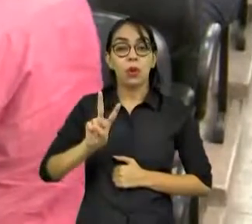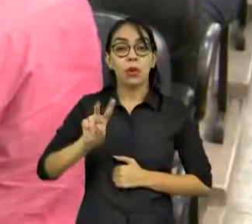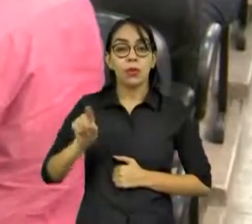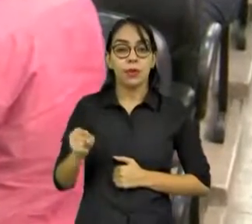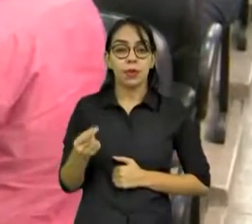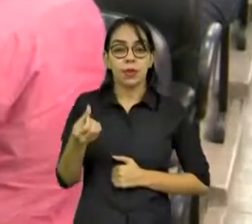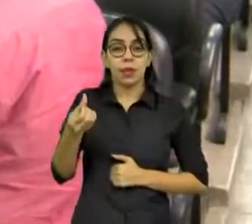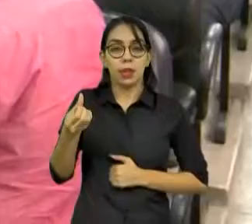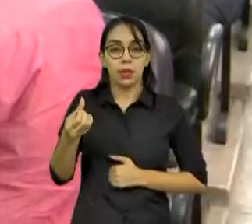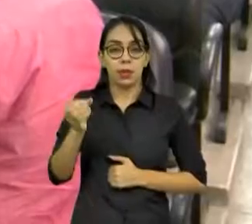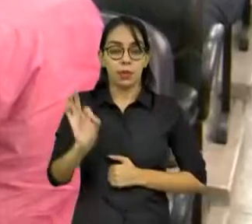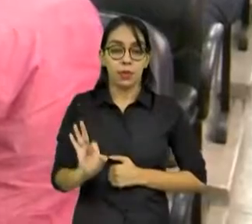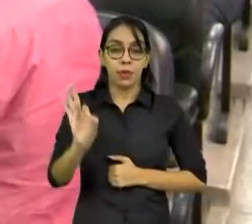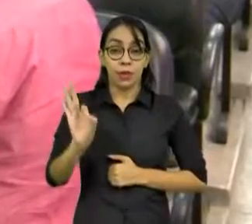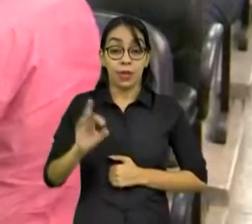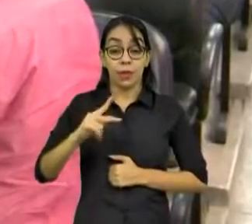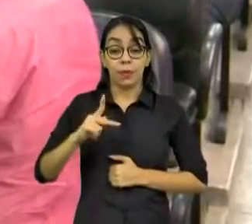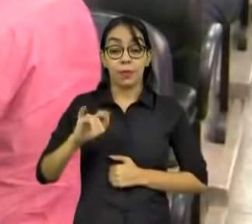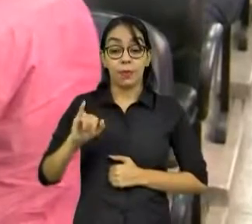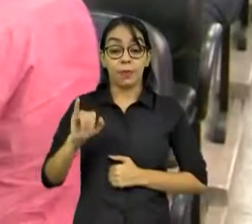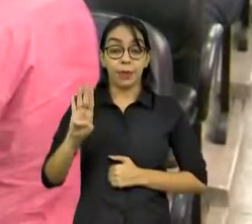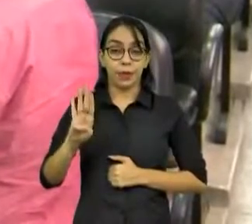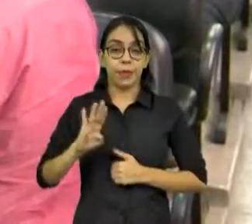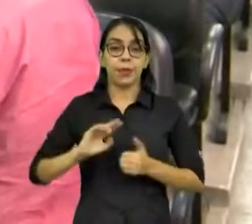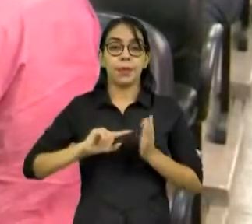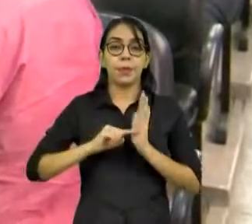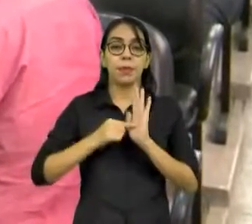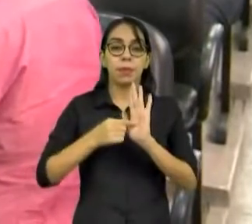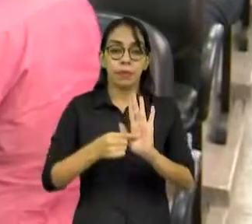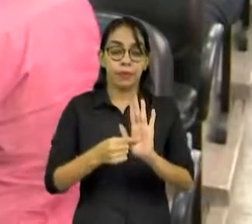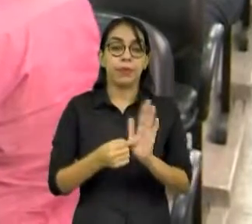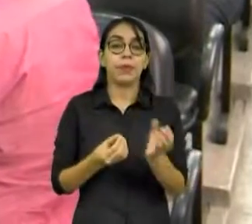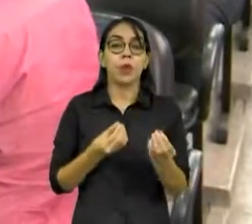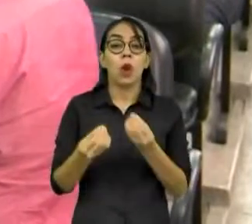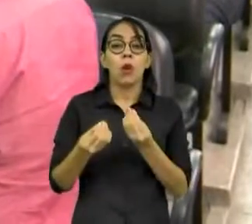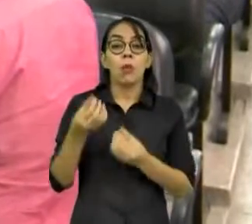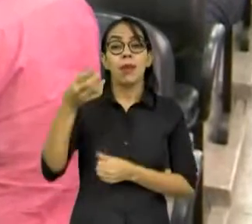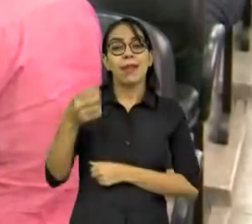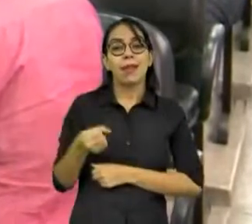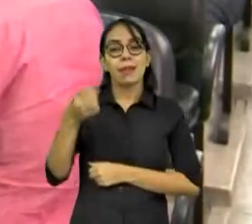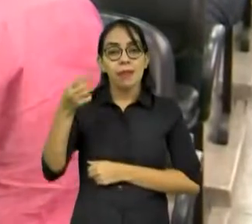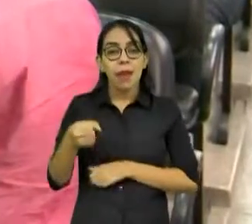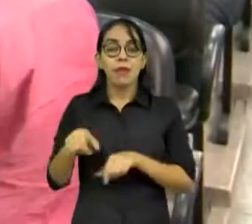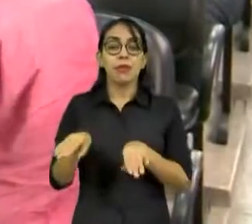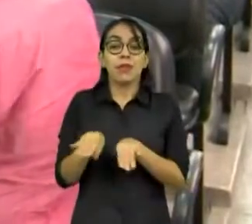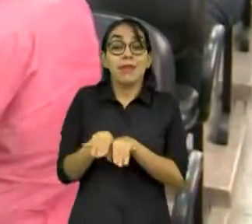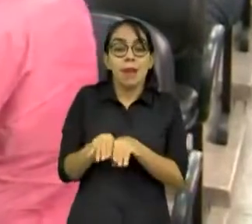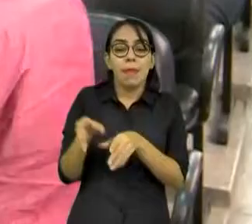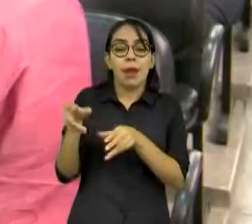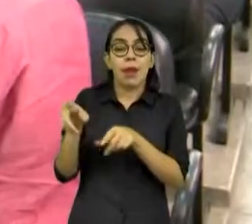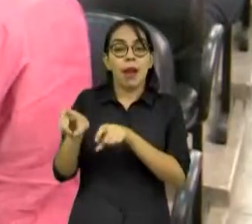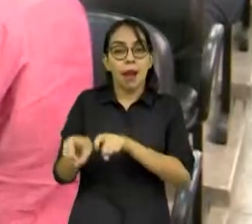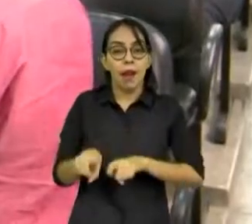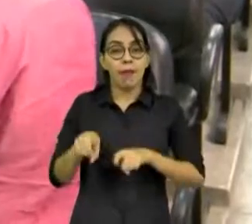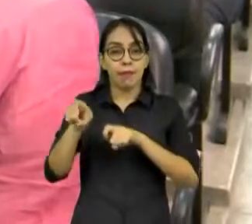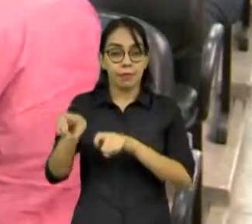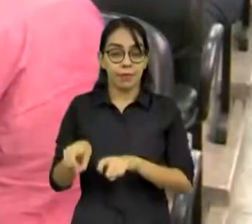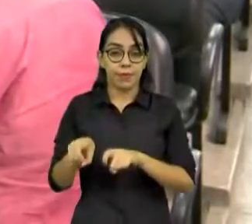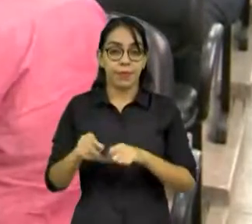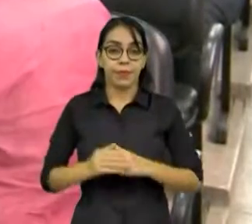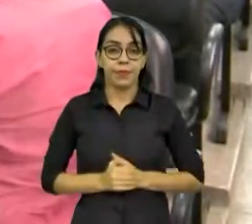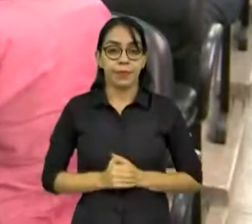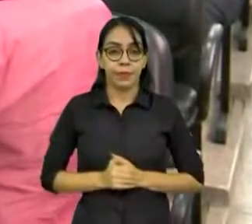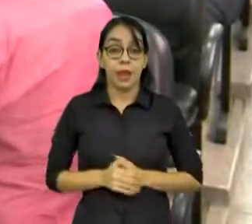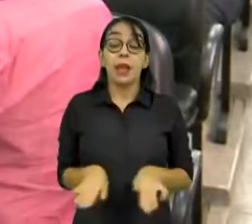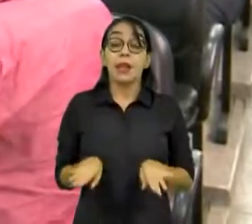o Ceará e se destaca pela bacia leiteira e produção agrícola. As cidades de Iguatu e Oroz têm